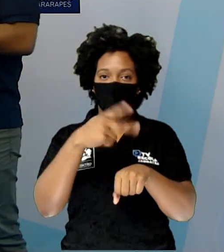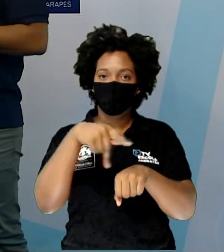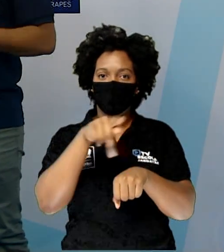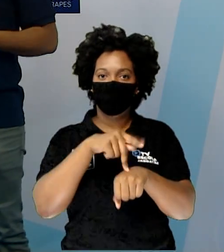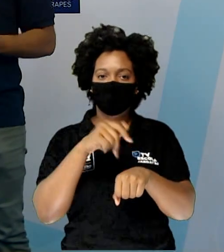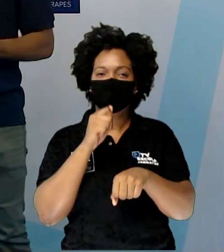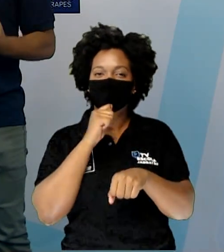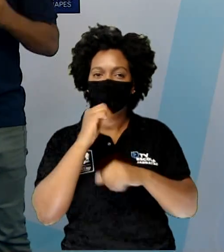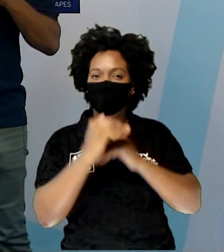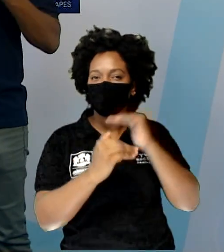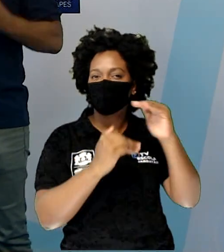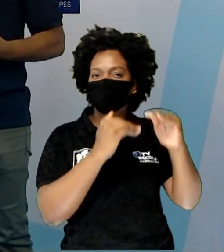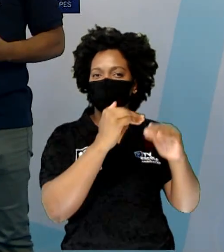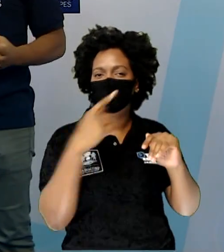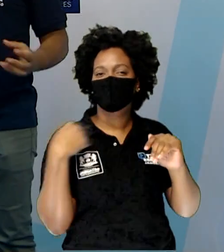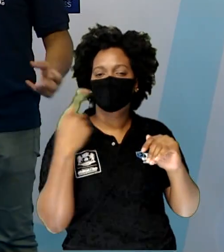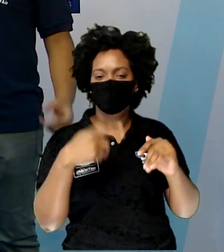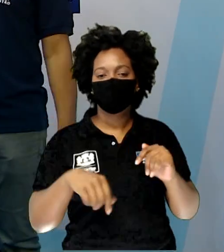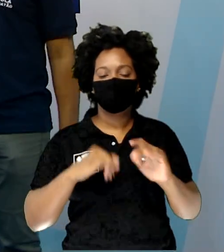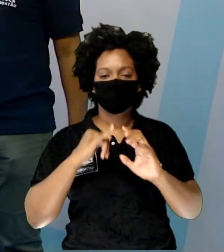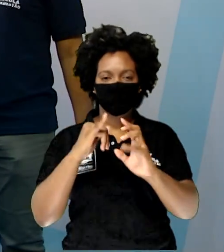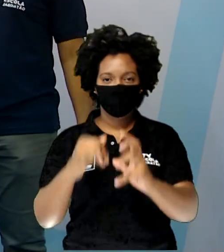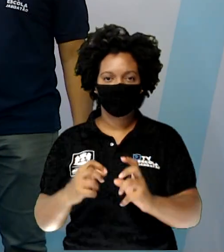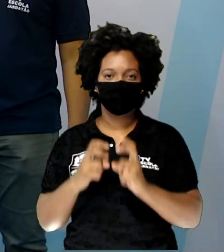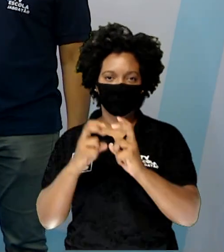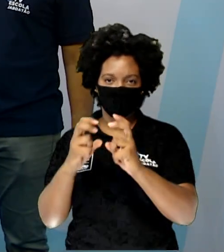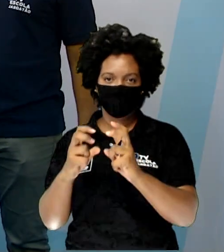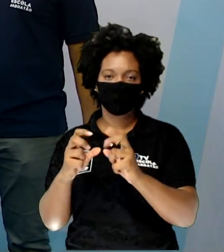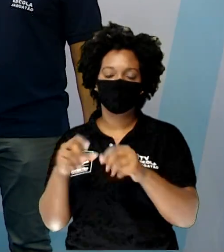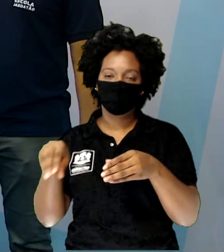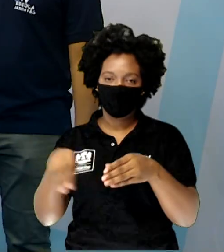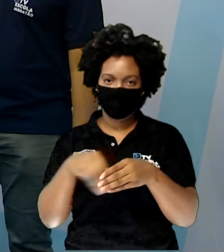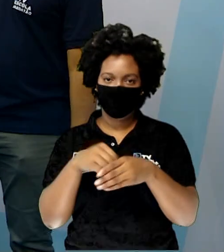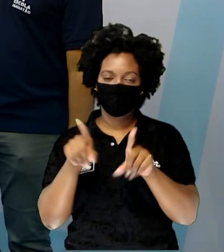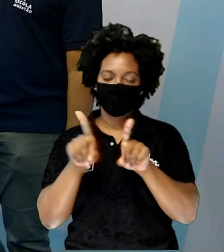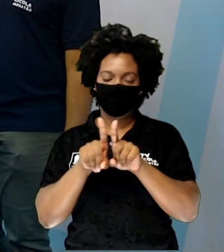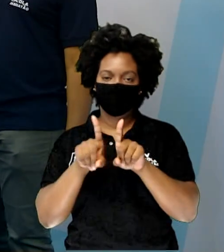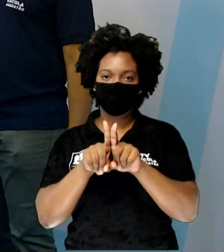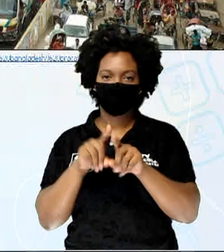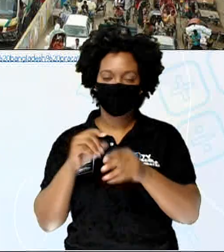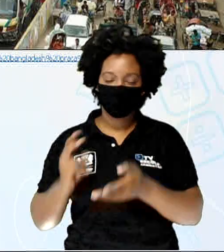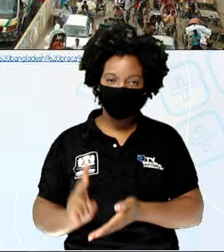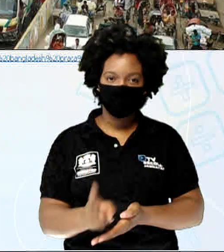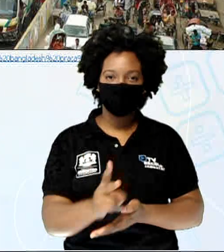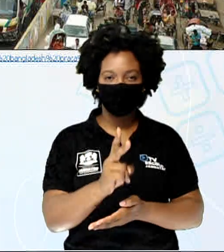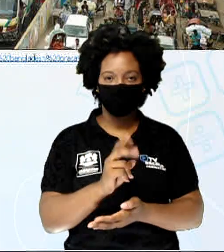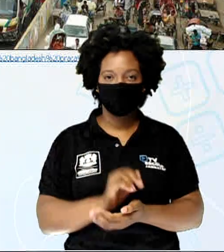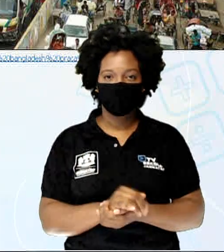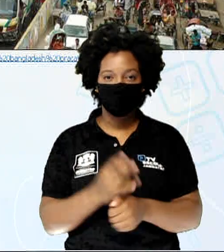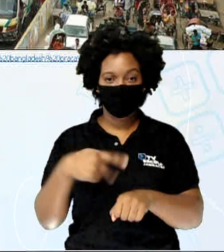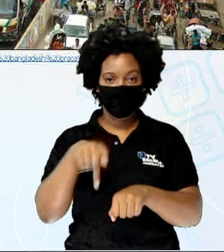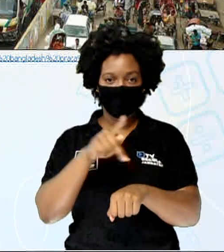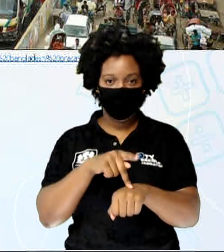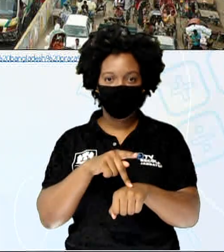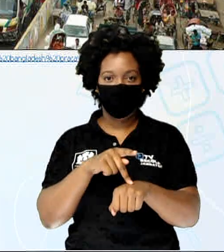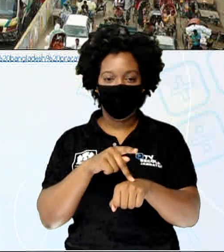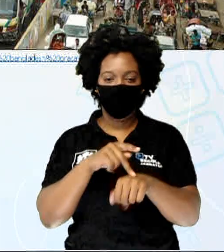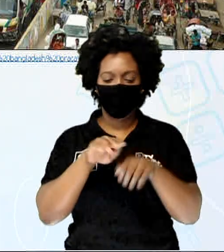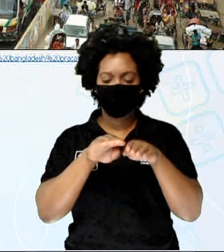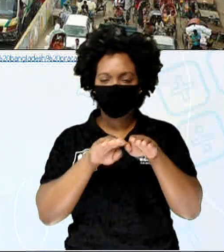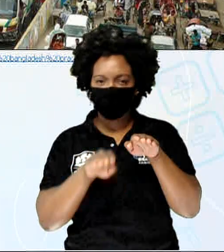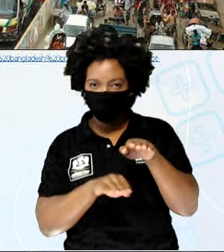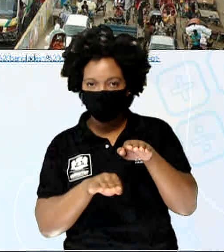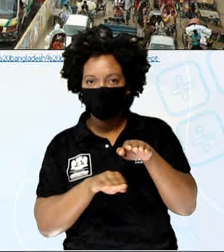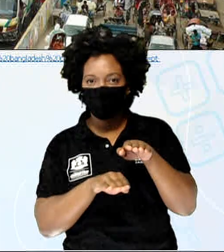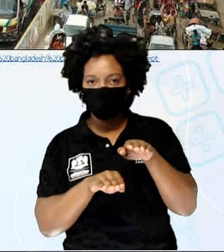nossa cidade de Jaboatão está inserida nesse contexto também, ok? Então vamos seguindo. País subdesenvolvido, aí a gente já